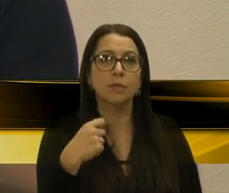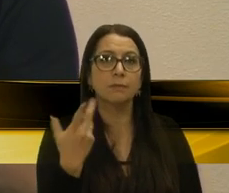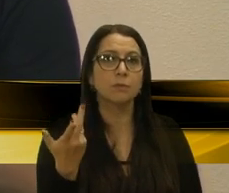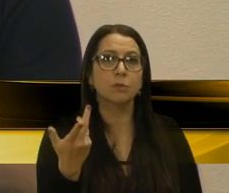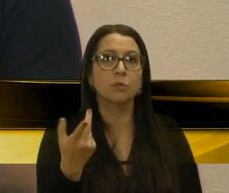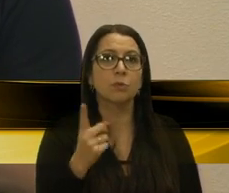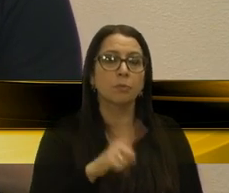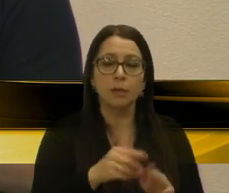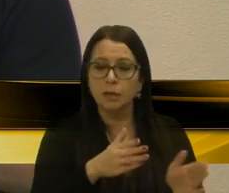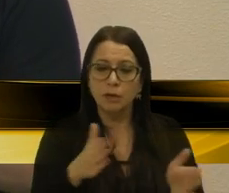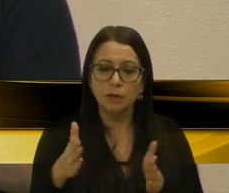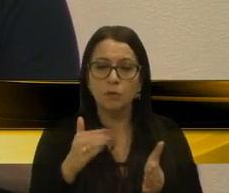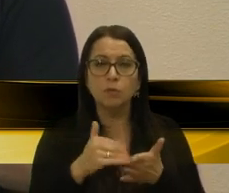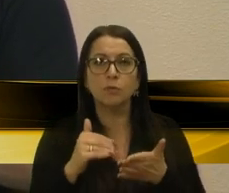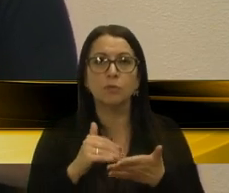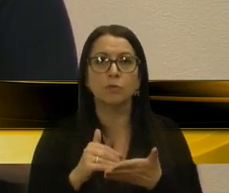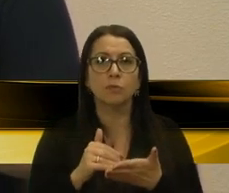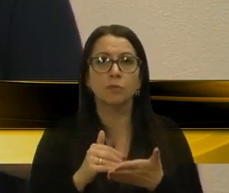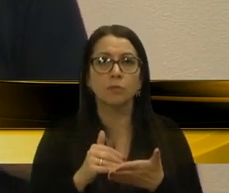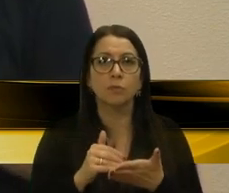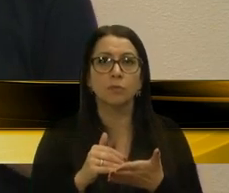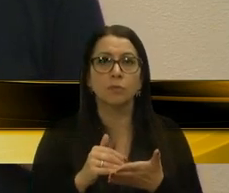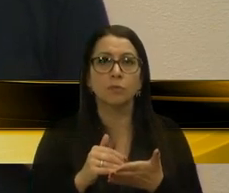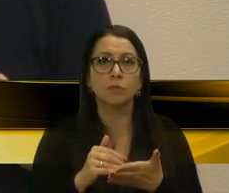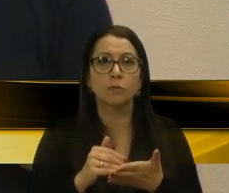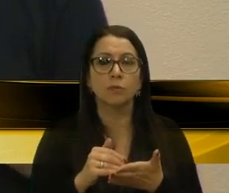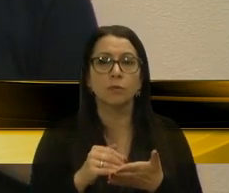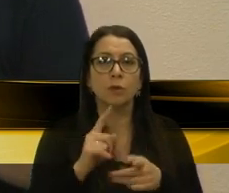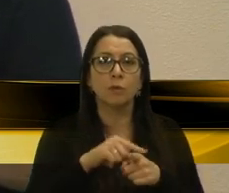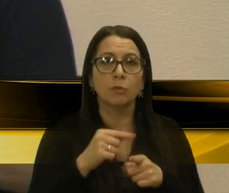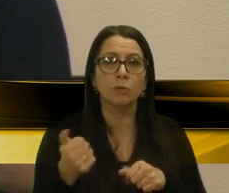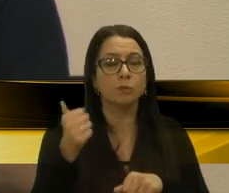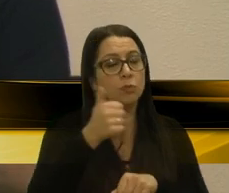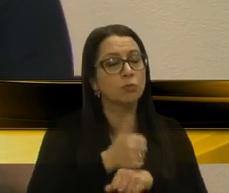é o período de férias do secretário, qual é o período de férias, quem o